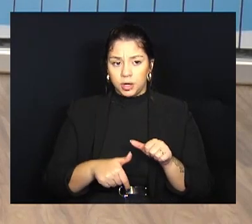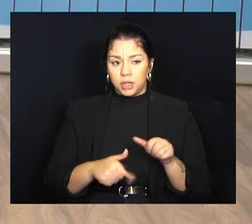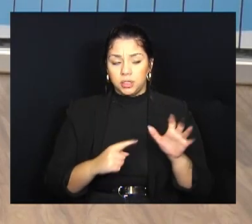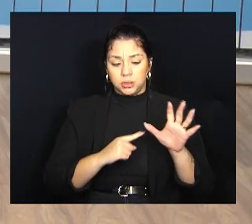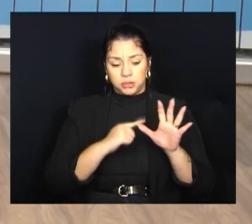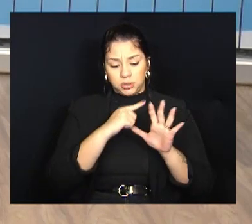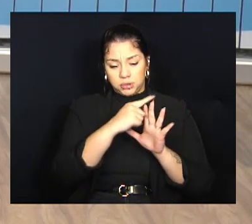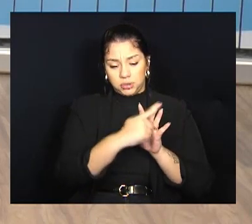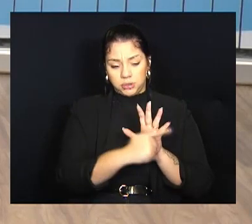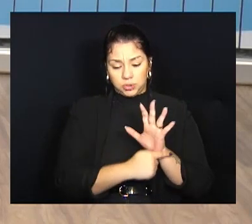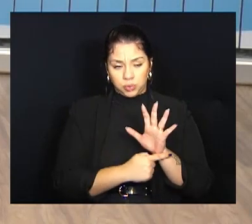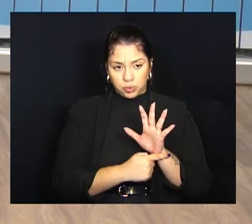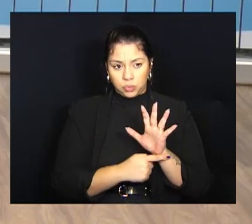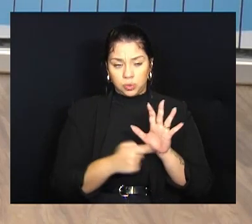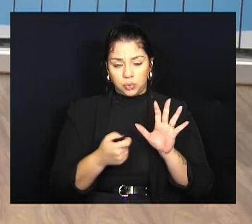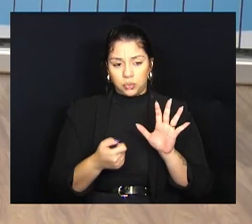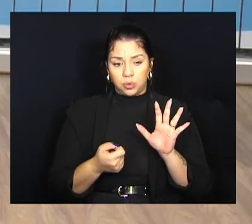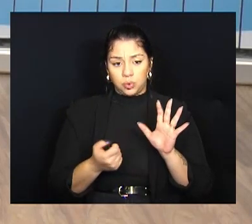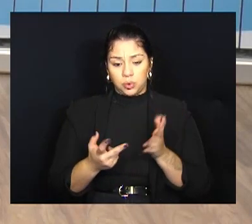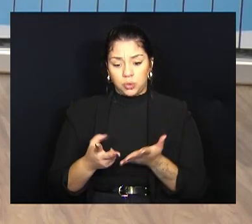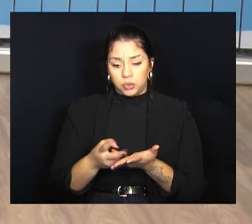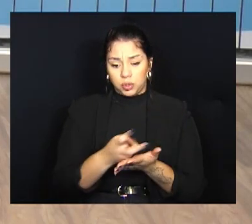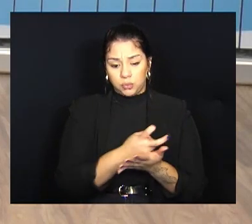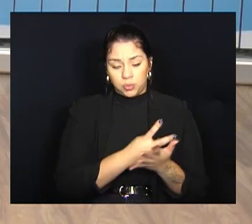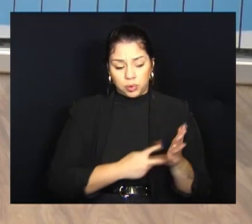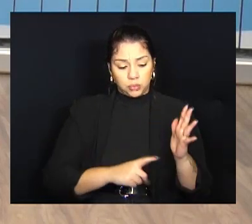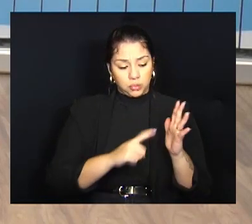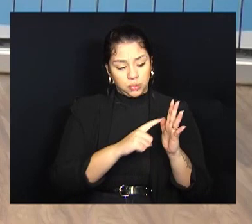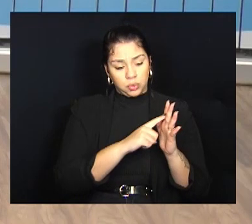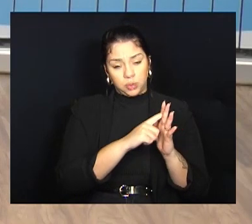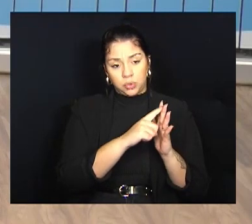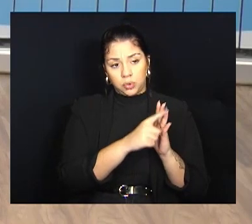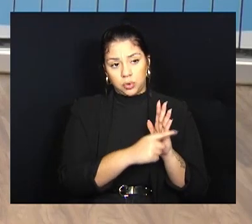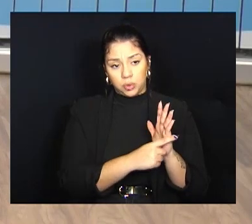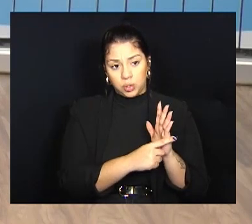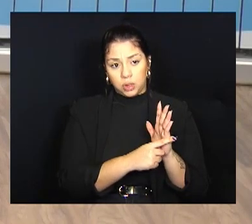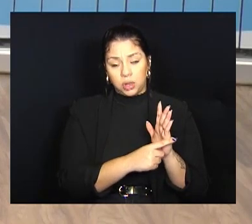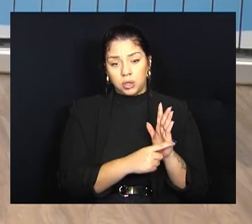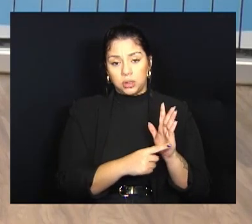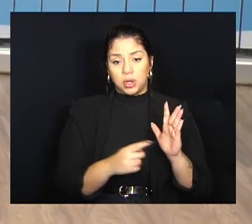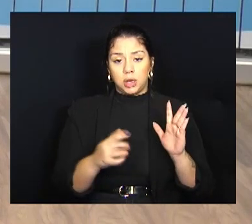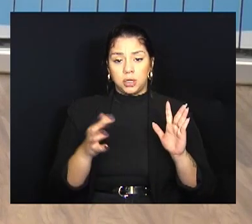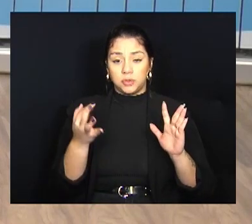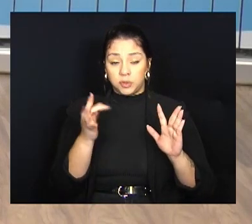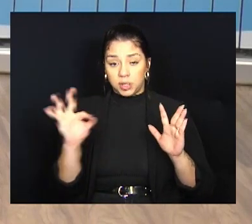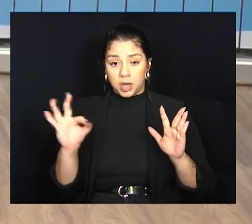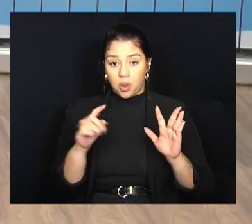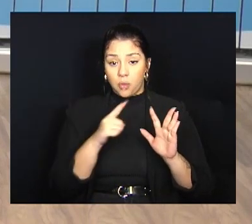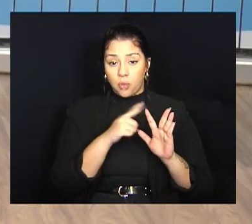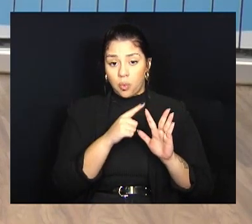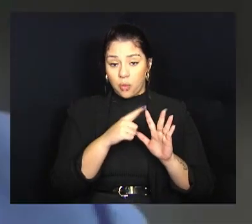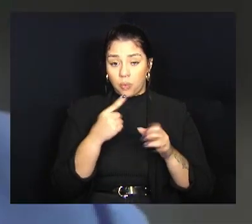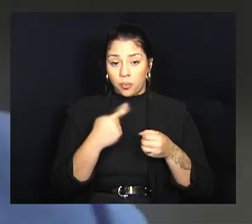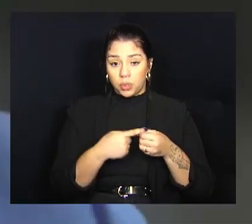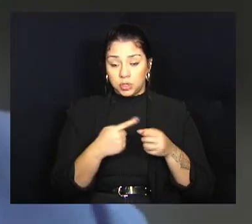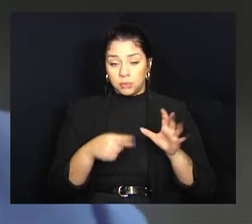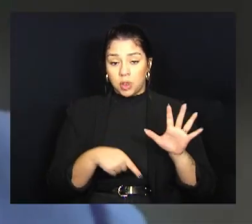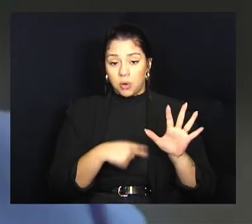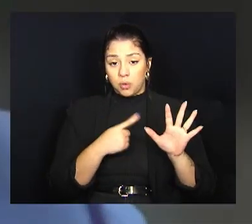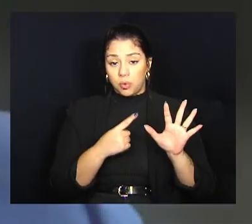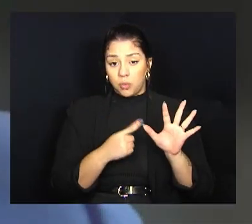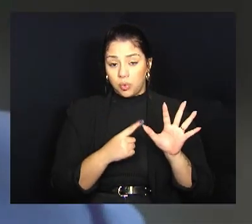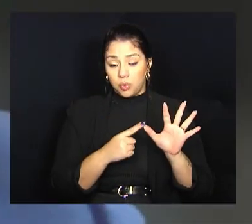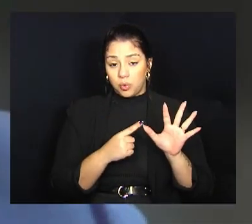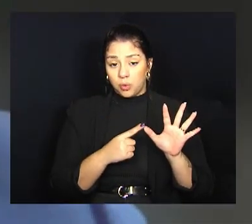deles federais e aí um estadual e um municipal? Exatamente. A contribuição sobre